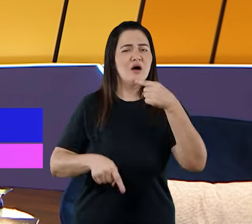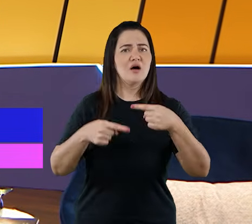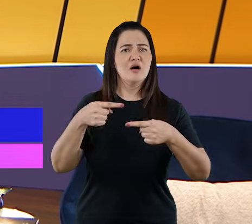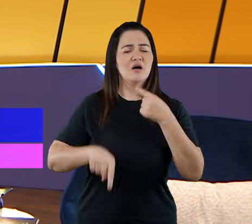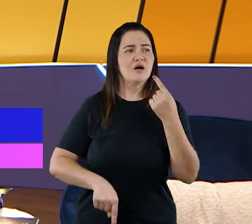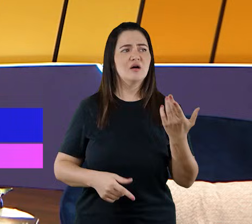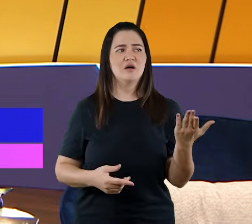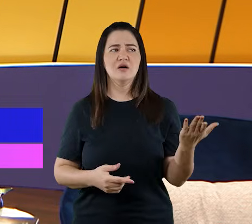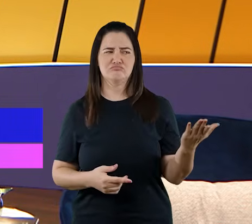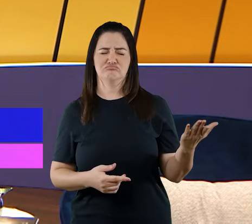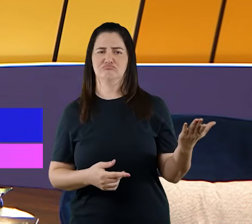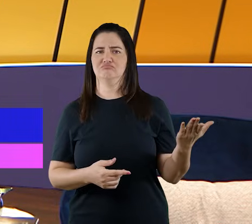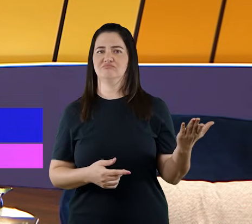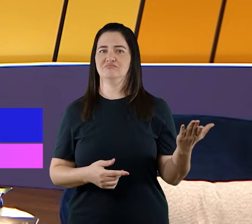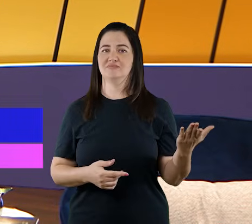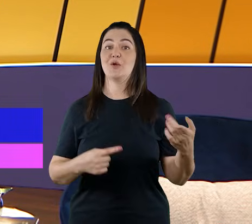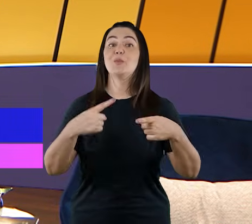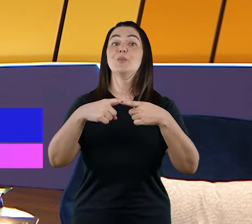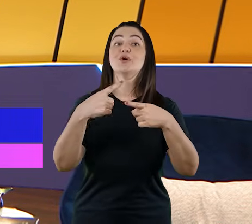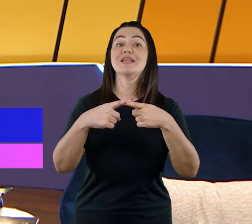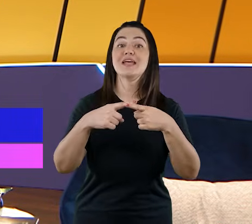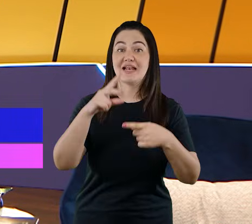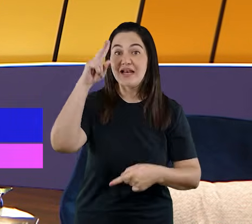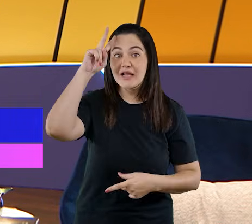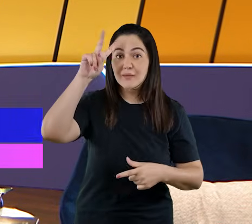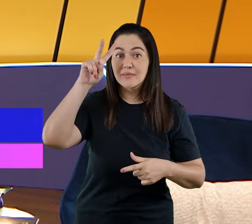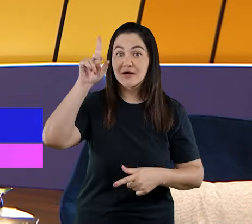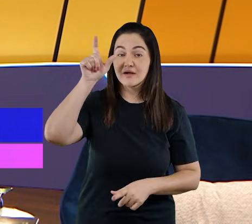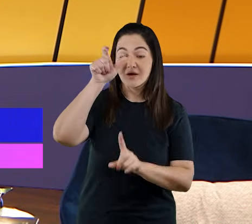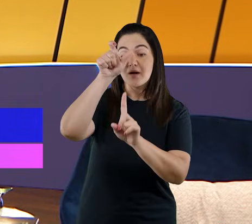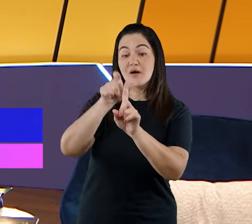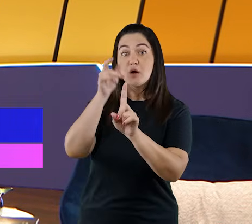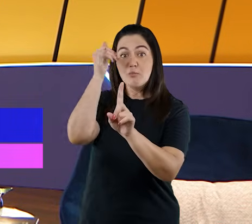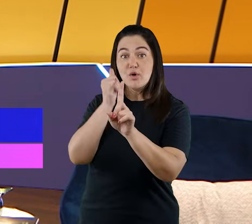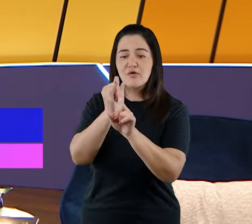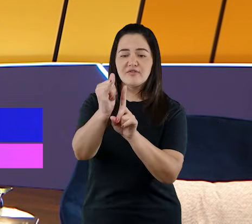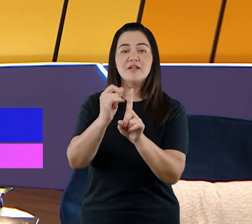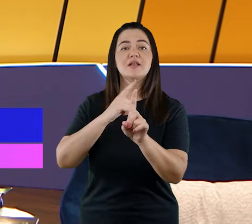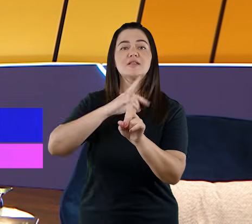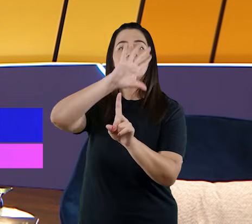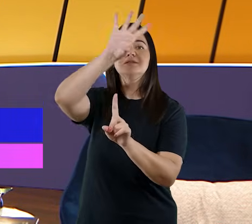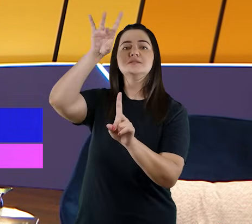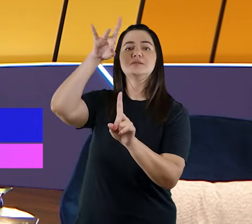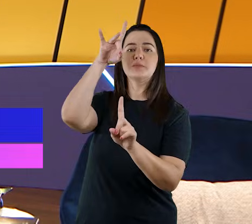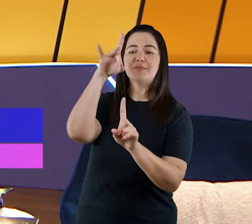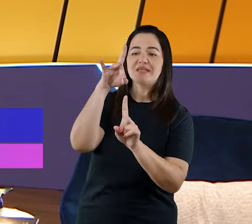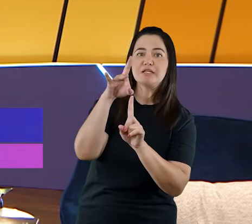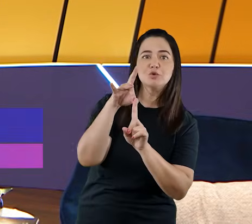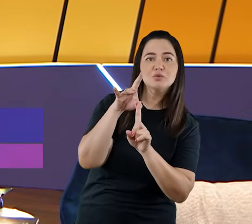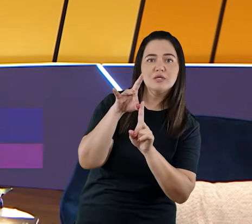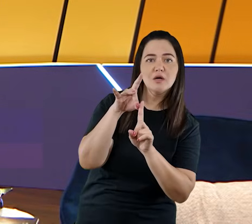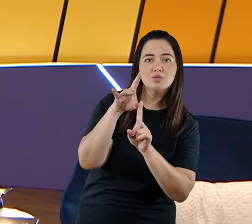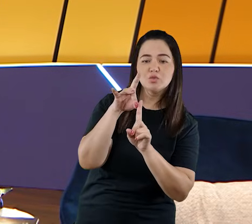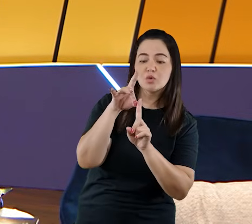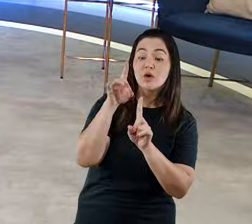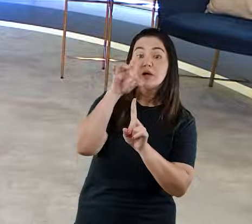dos frutos do Espírito que vão ecoar e vão somar a força das palavras desse